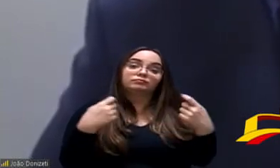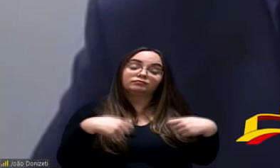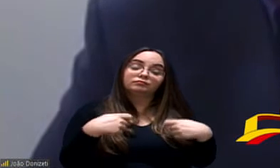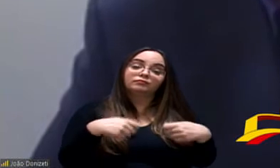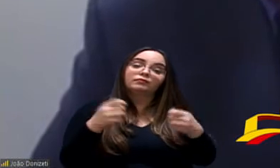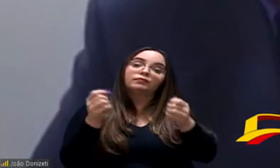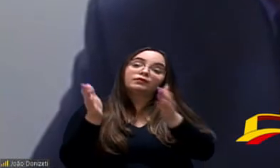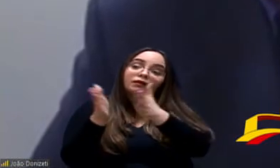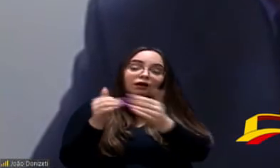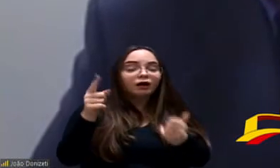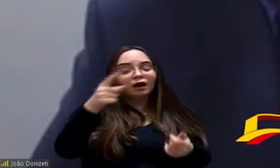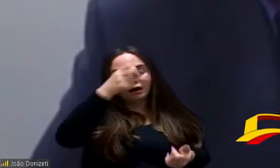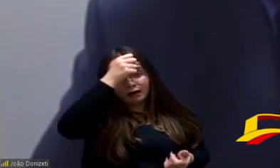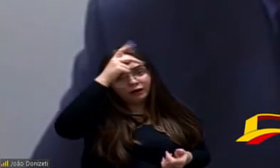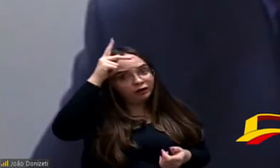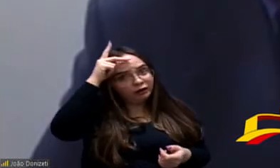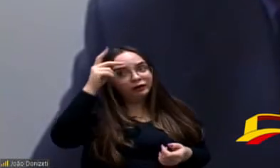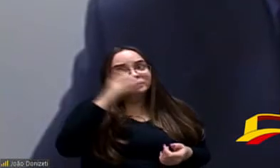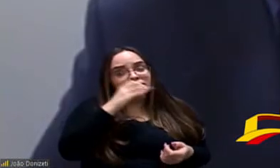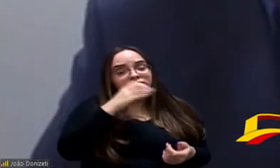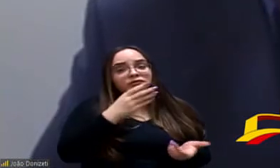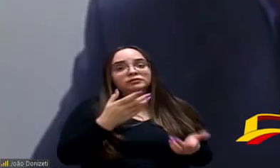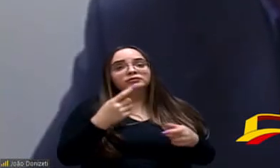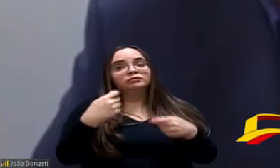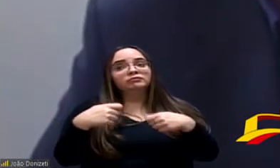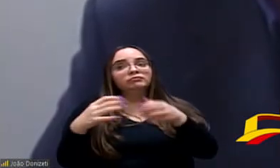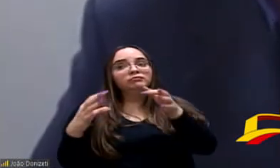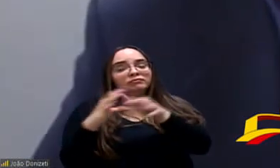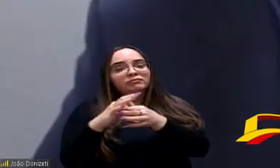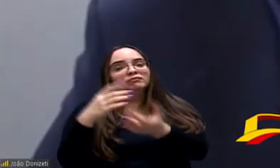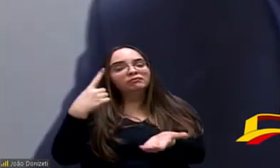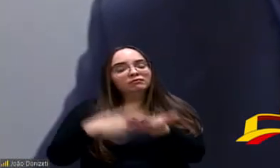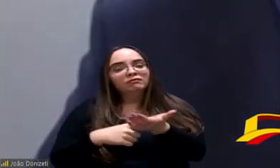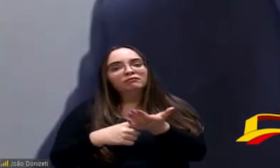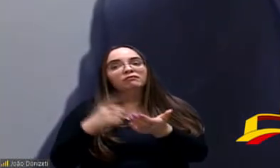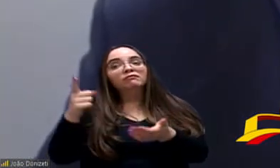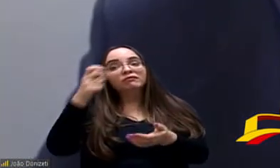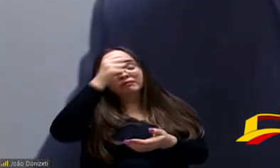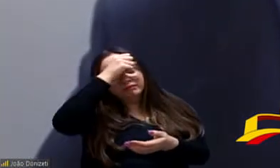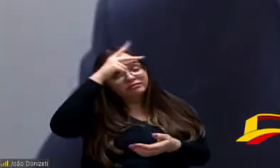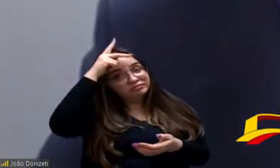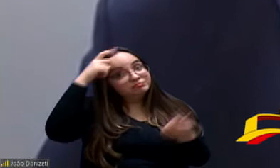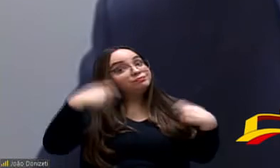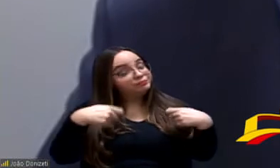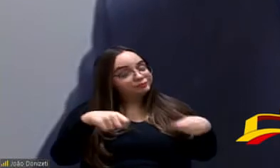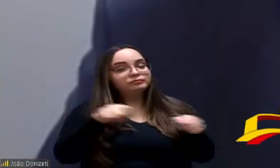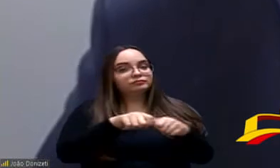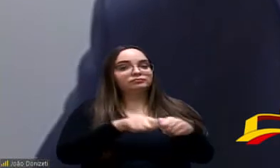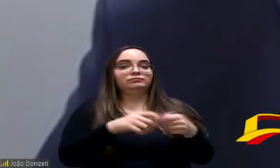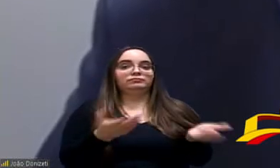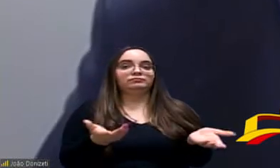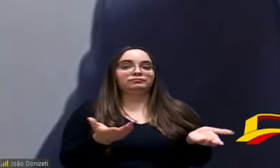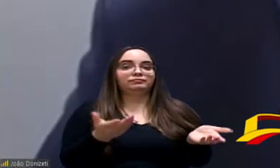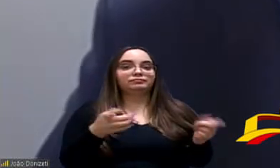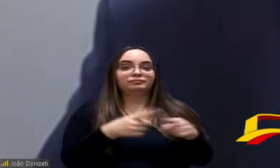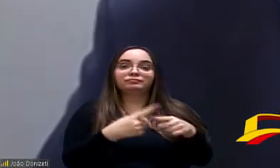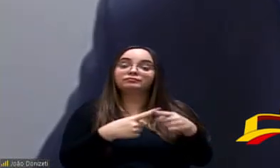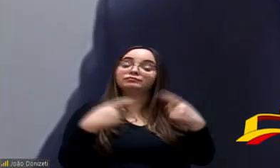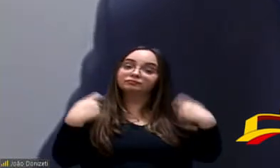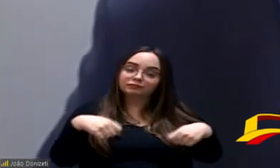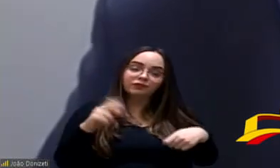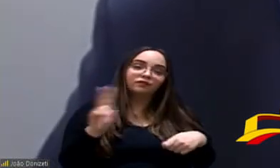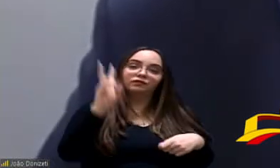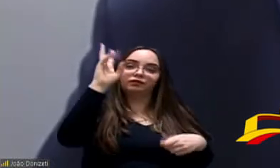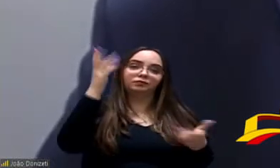cobrar o executivo e sermos parceiros do executivo para que o executivo implemente isso mesmo, porque tem que ter uma